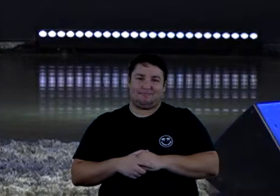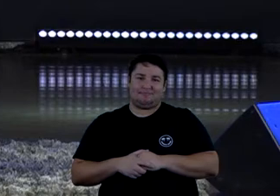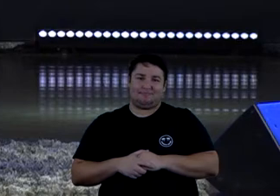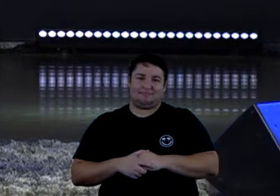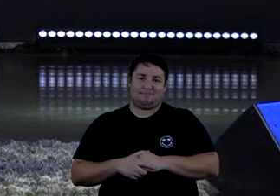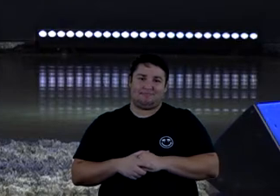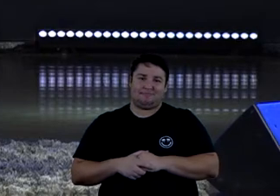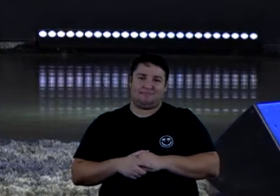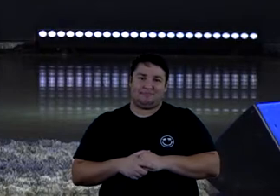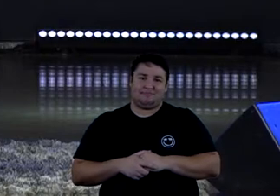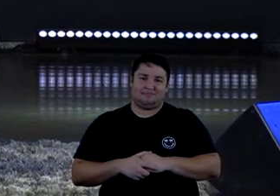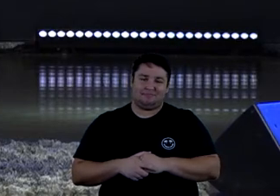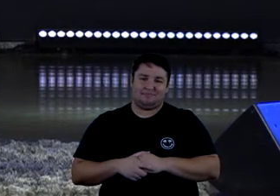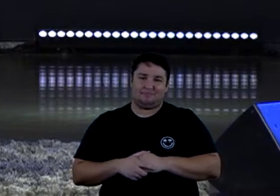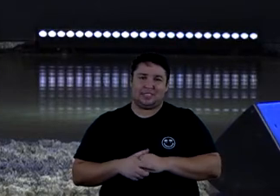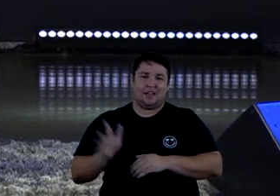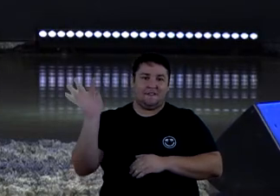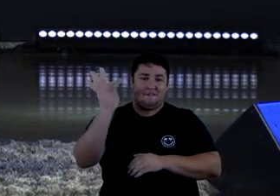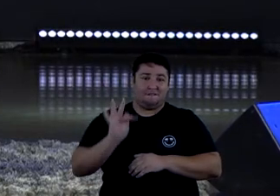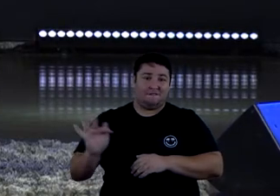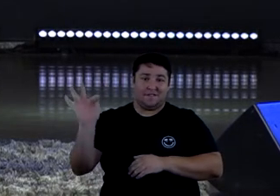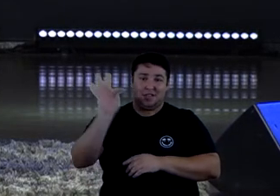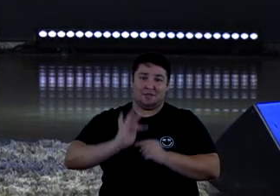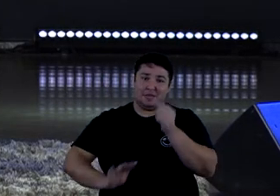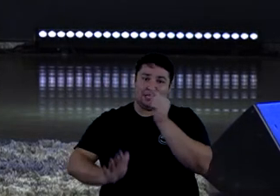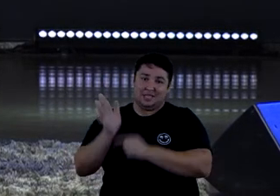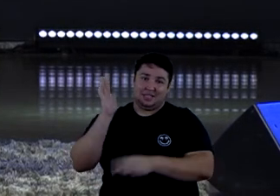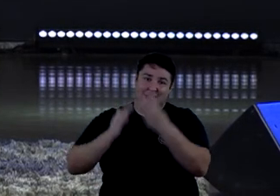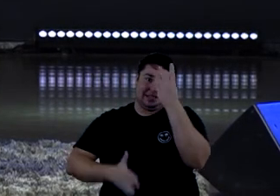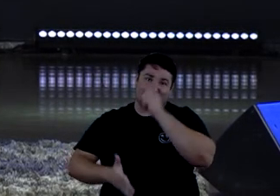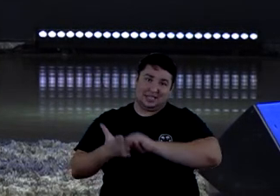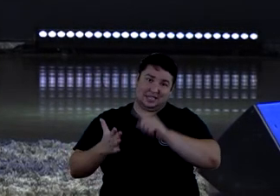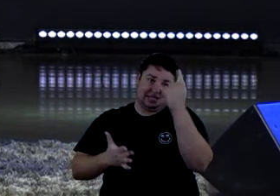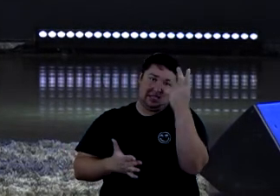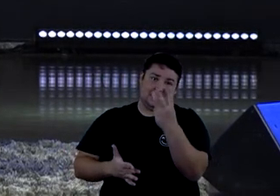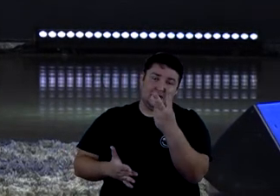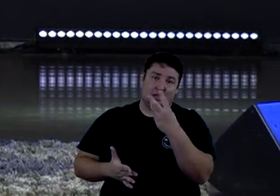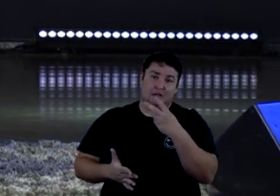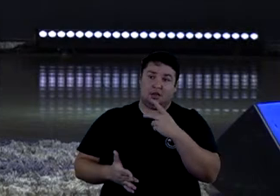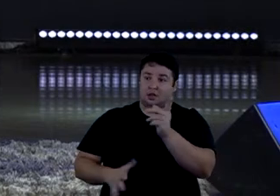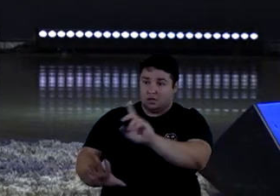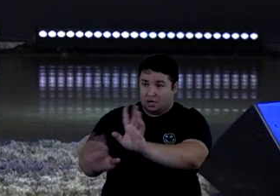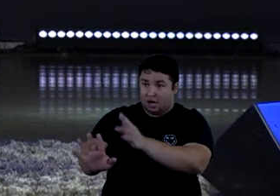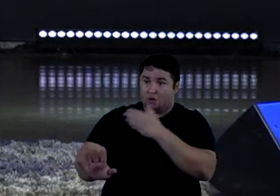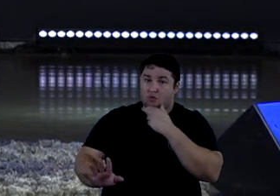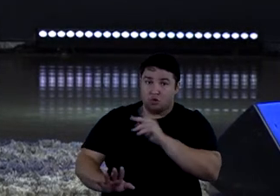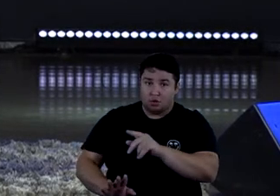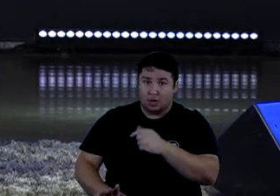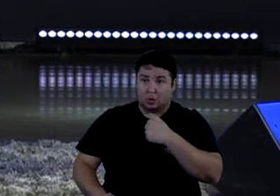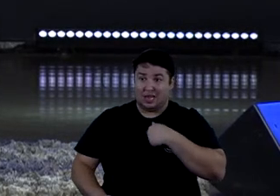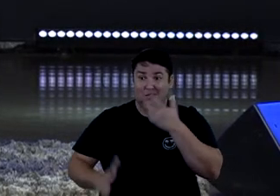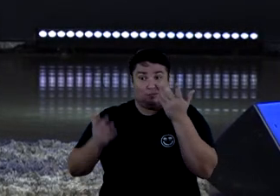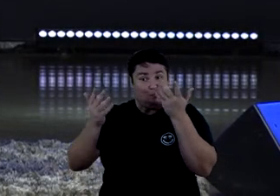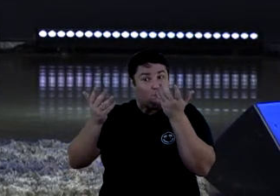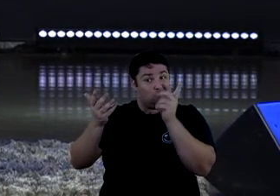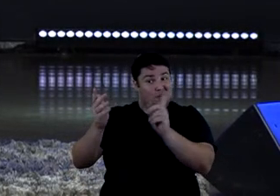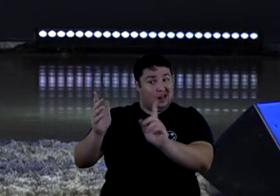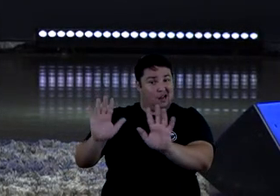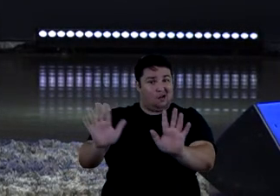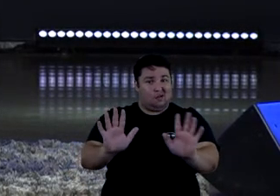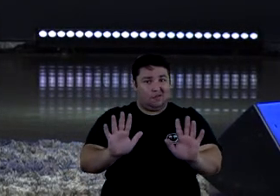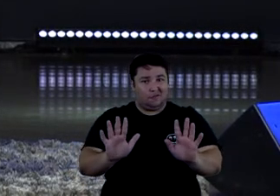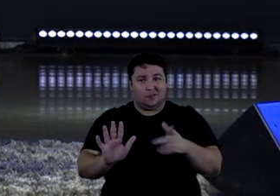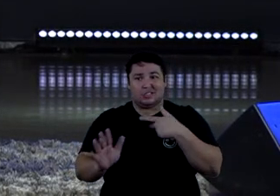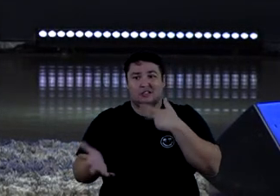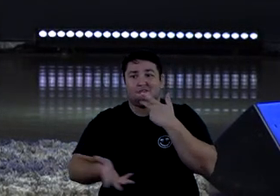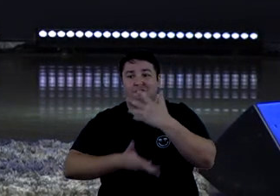Filipenses 3,13, não, irmãos, eu não alcancei. O apóstolo Paulo, cara, o maior apóstolo, ele diz: não, não, não, irmão, vocês